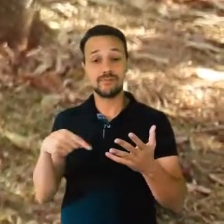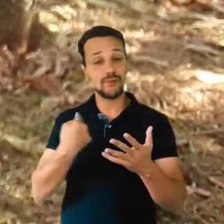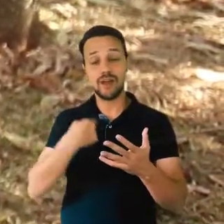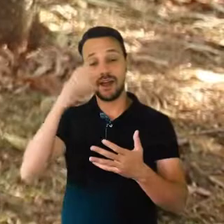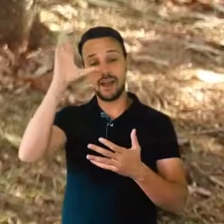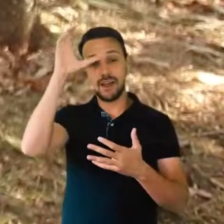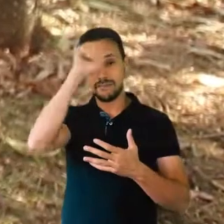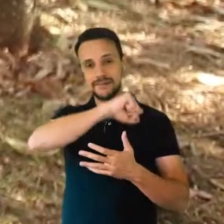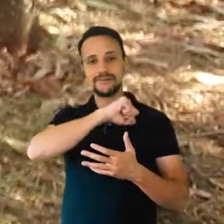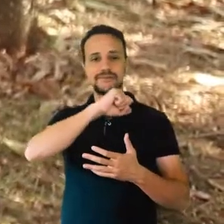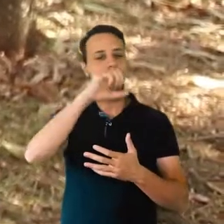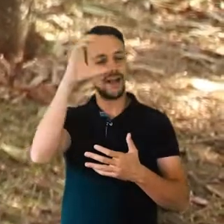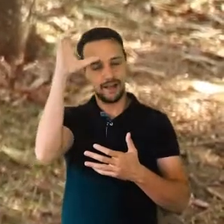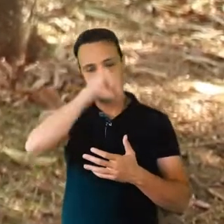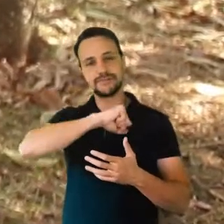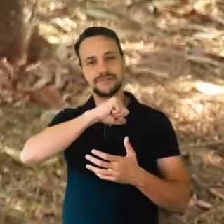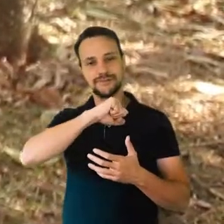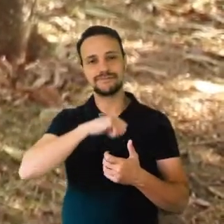a gente aprende.